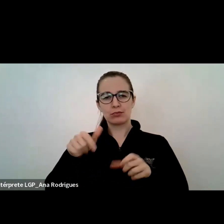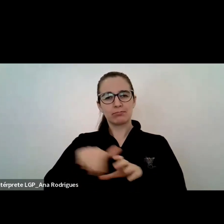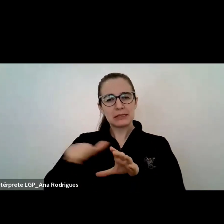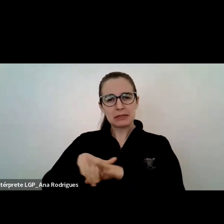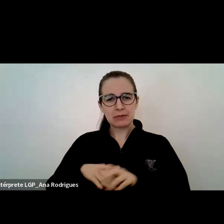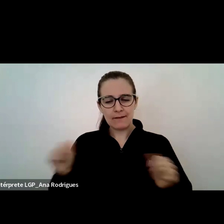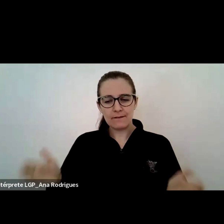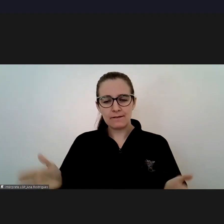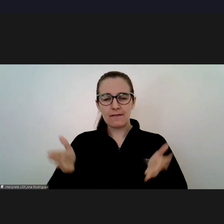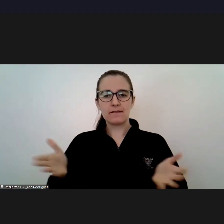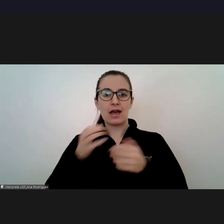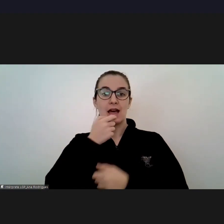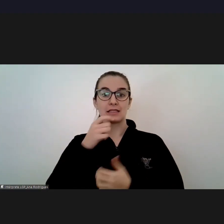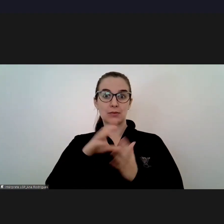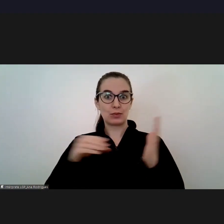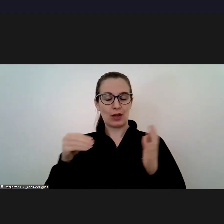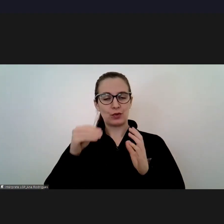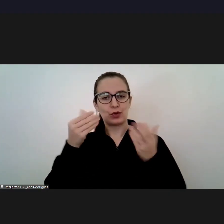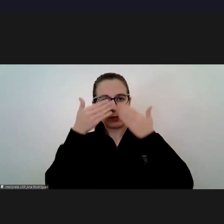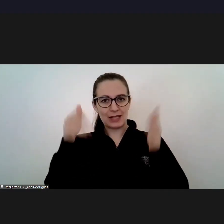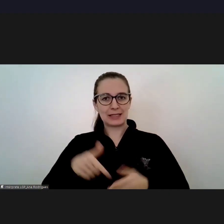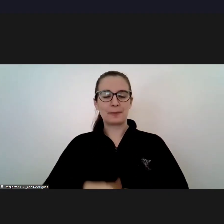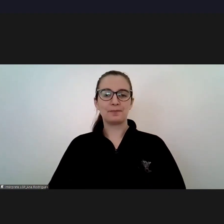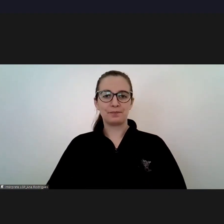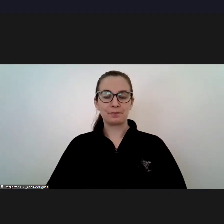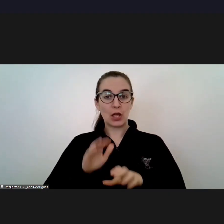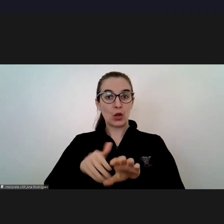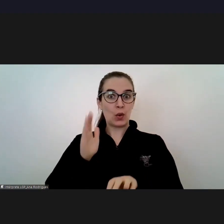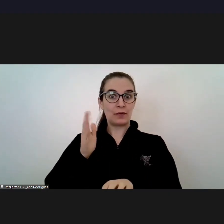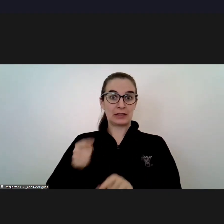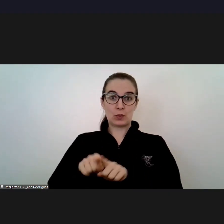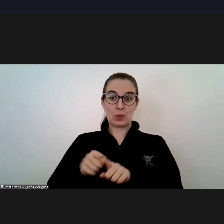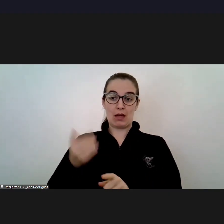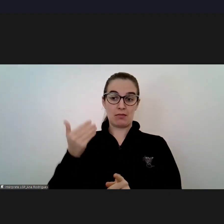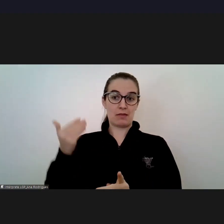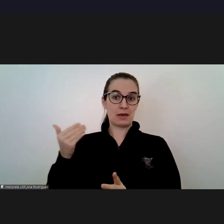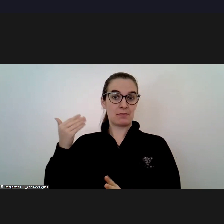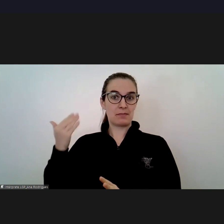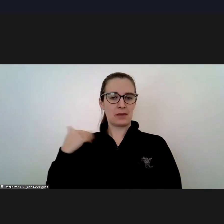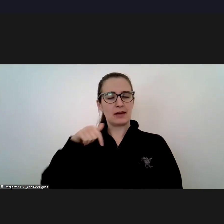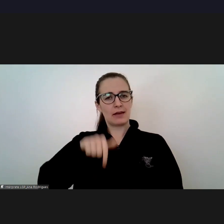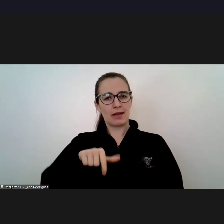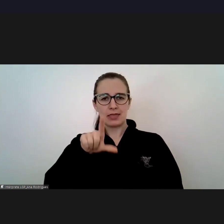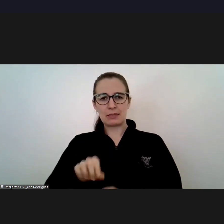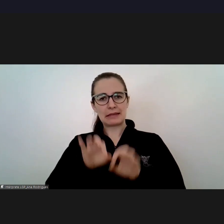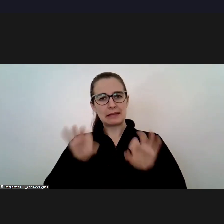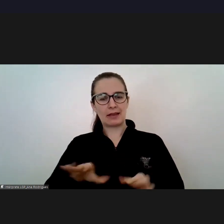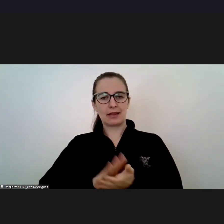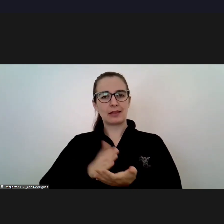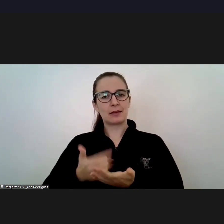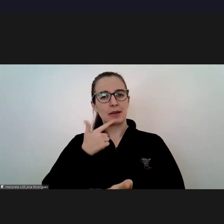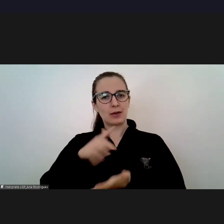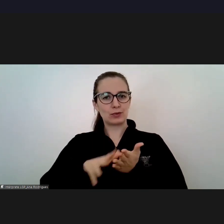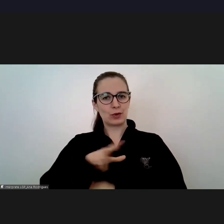governação democrática. À semelhança das anteriores conferências organizadas pelo INA, esta sessão terá interpretação para a